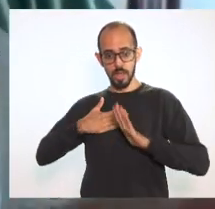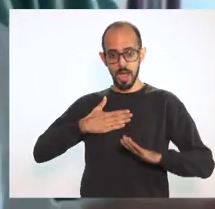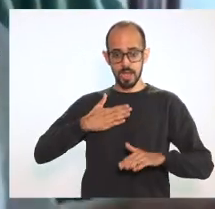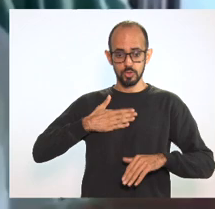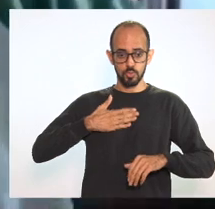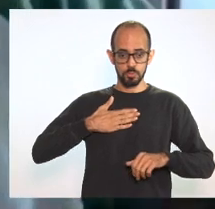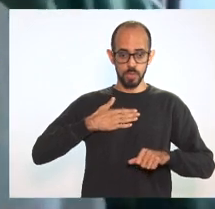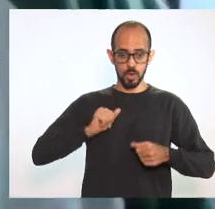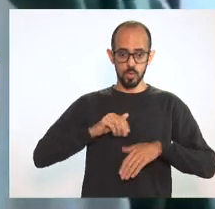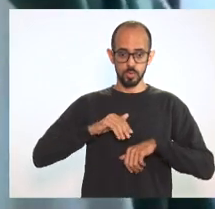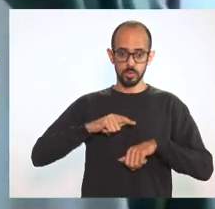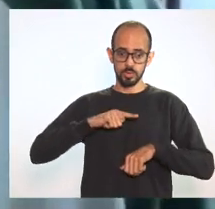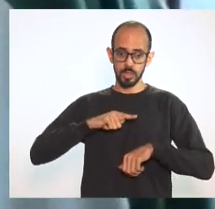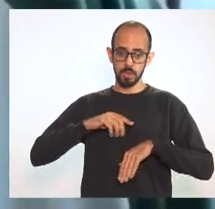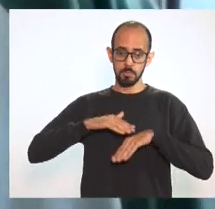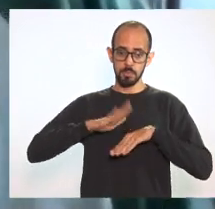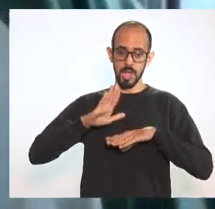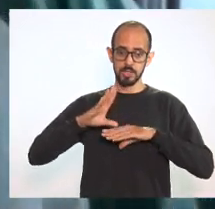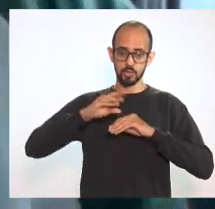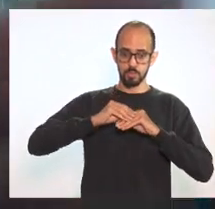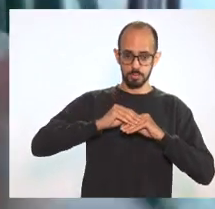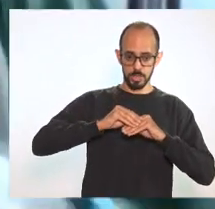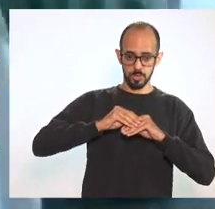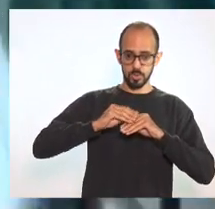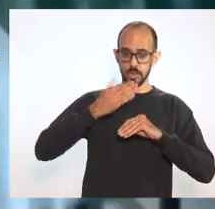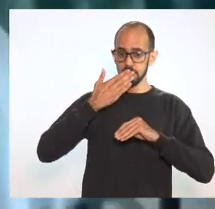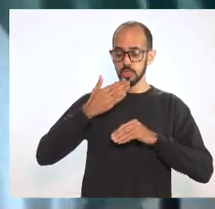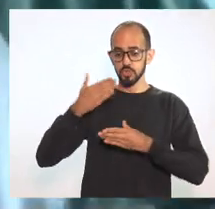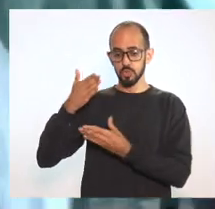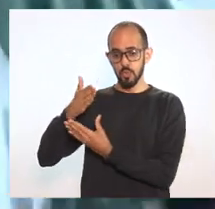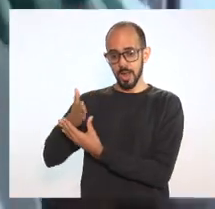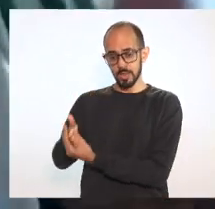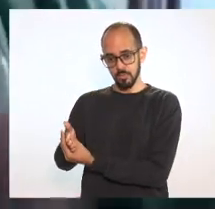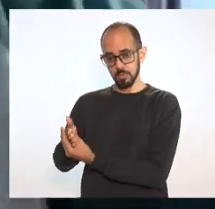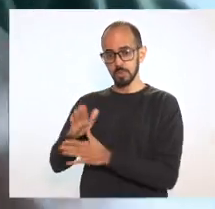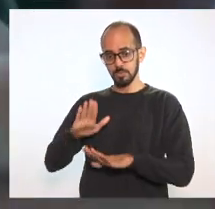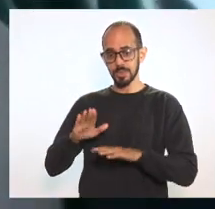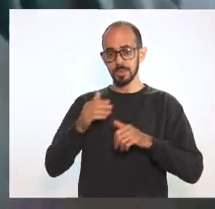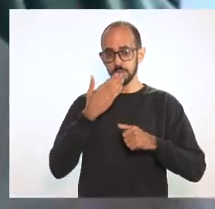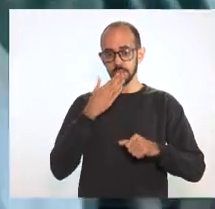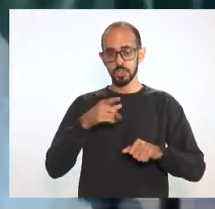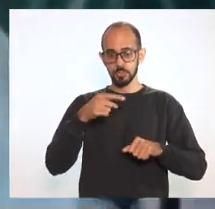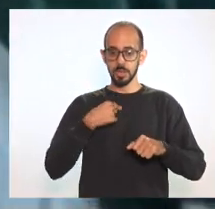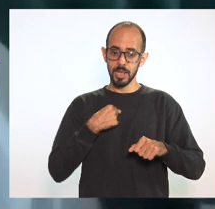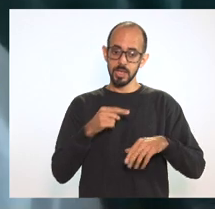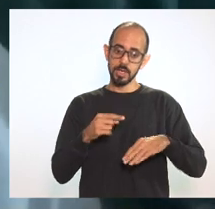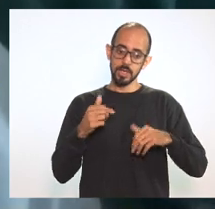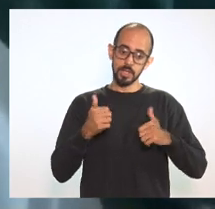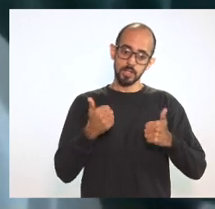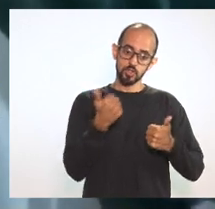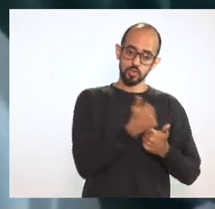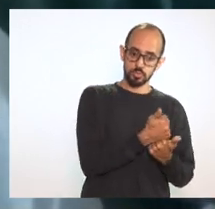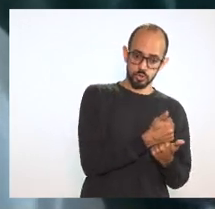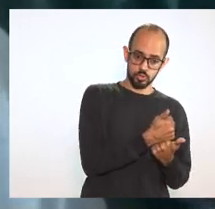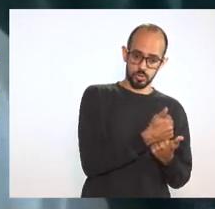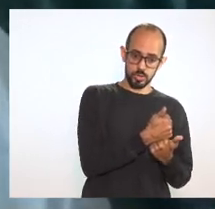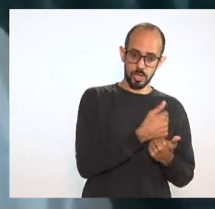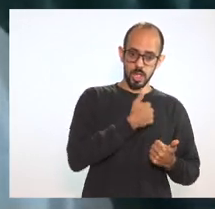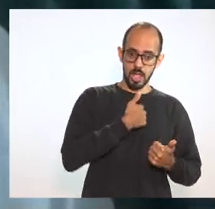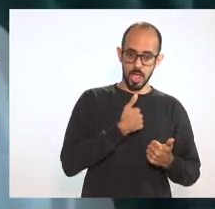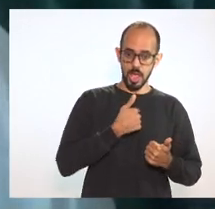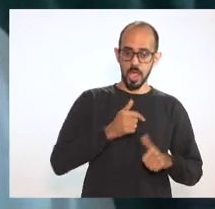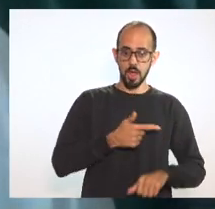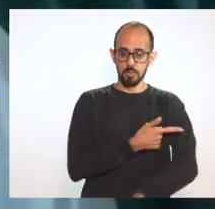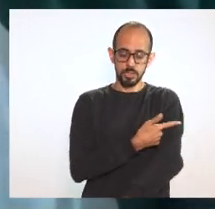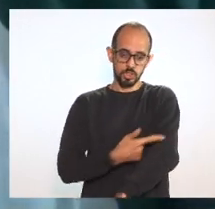ligou pedindo o arquivamento do dele e para ele ser coautor desse. Na verdade, ele devolveu uma gentileza que eu tinha feito com